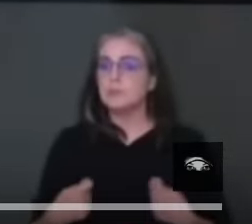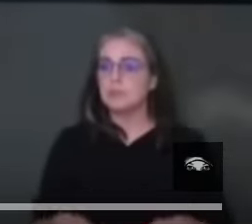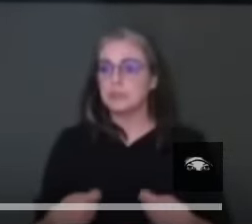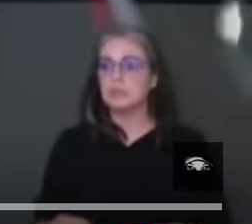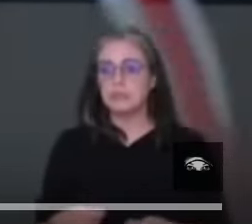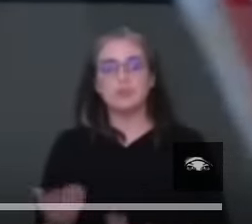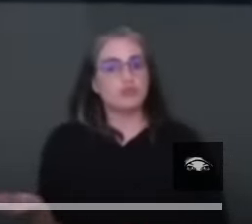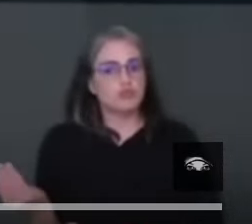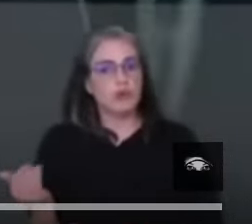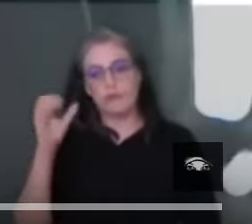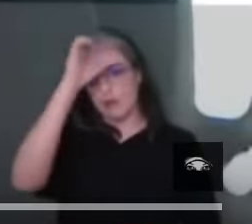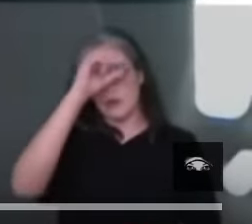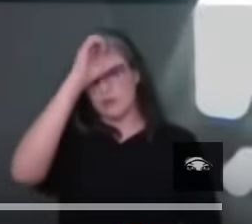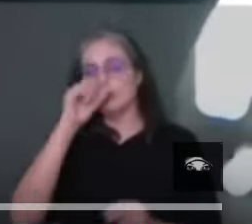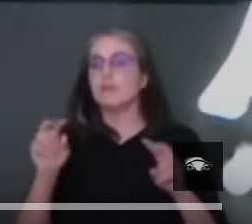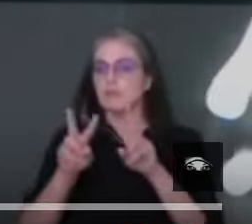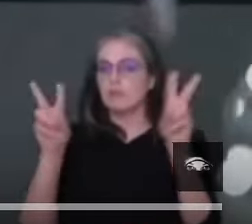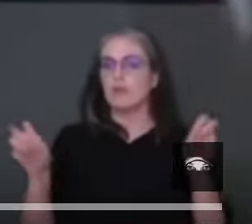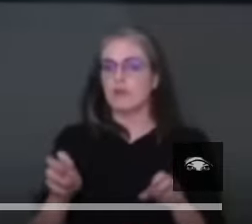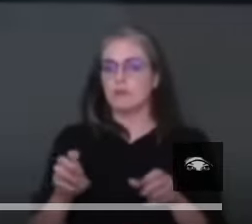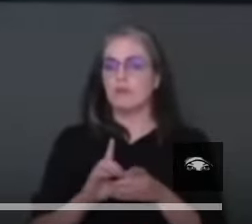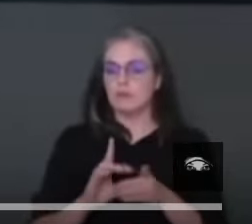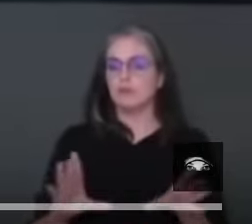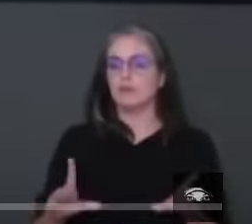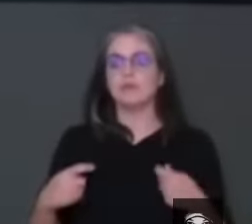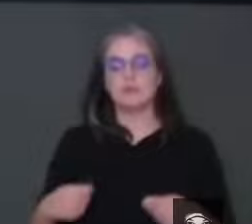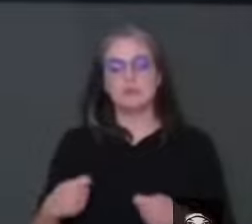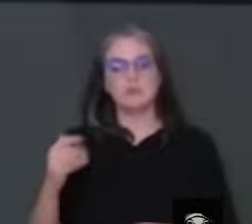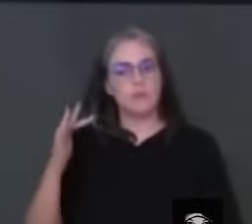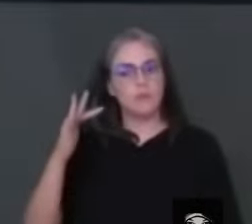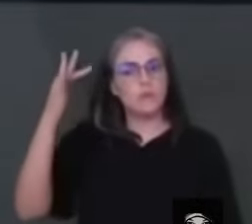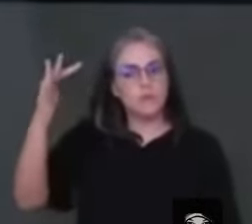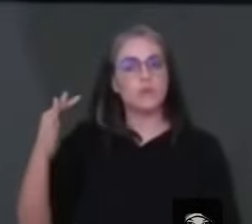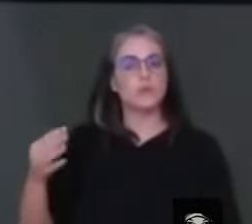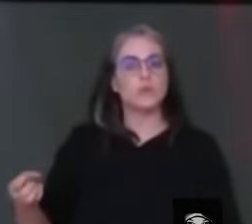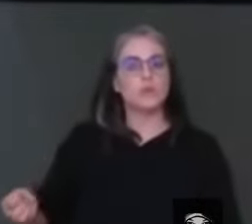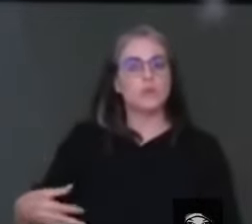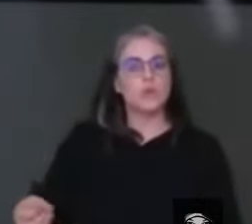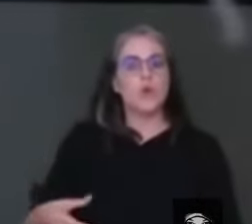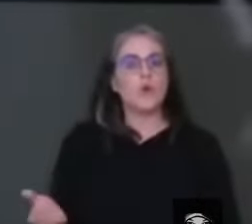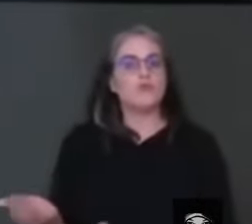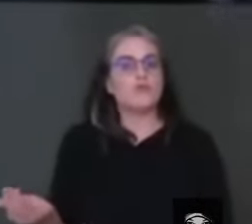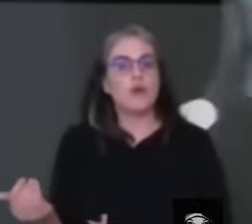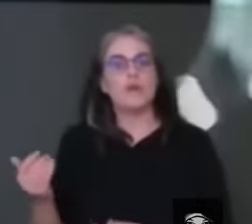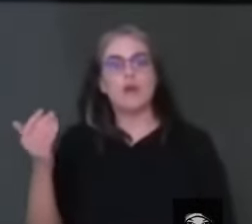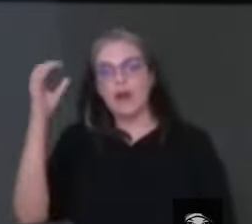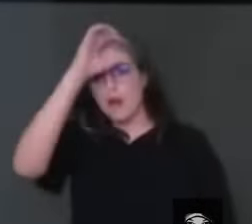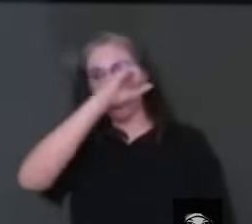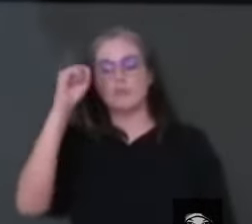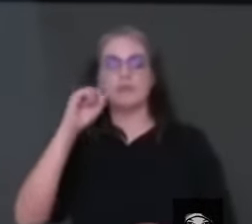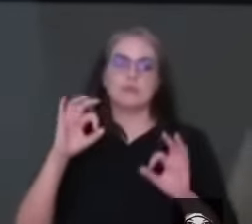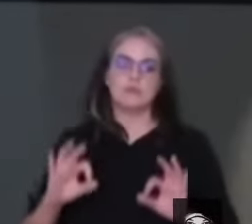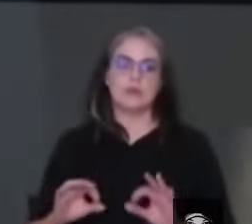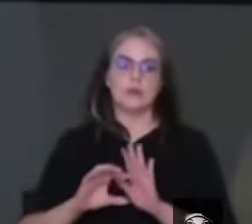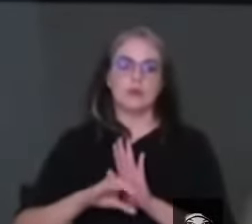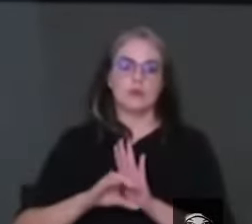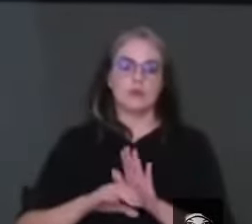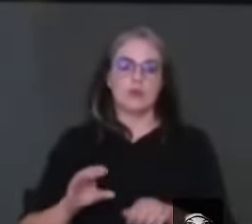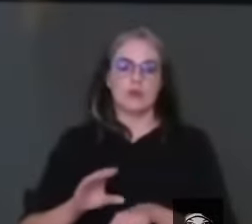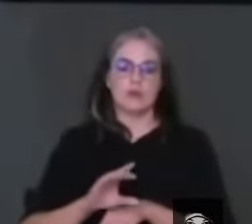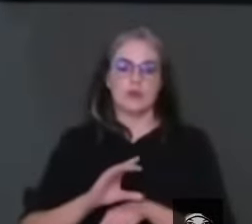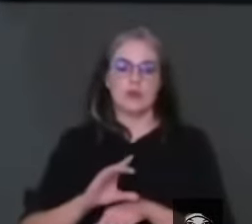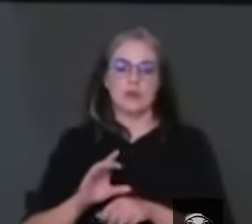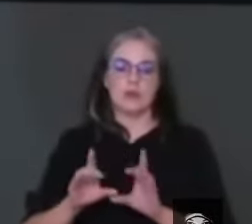nossa juventude, que a juventude possa, nas gerações futuras, compreender qual é o conceito nosso de democracia. Às vezes é muito distante